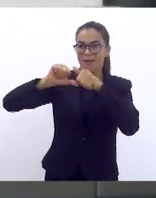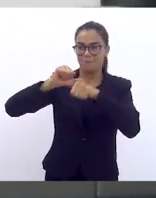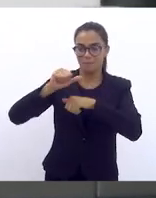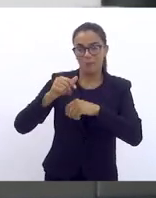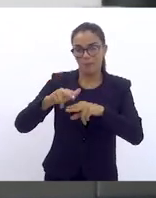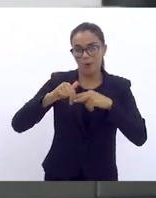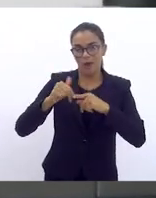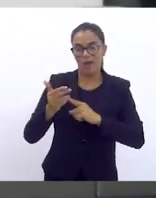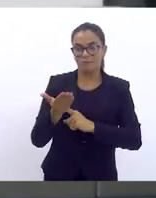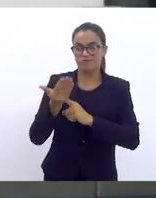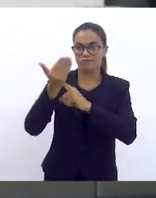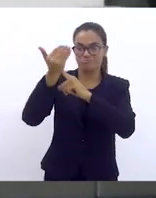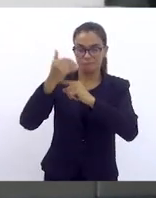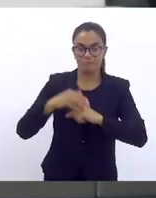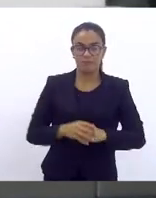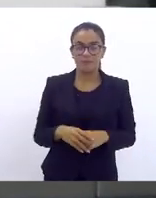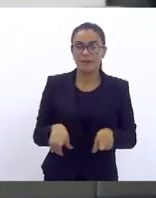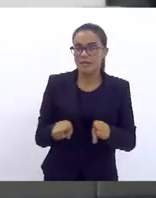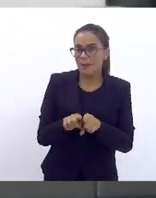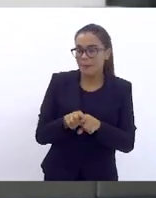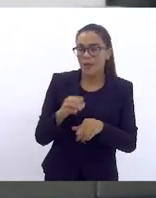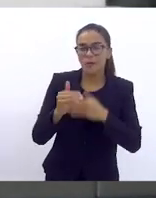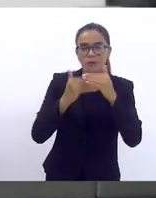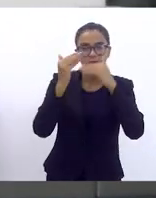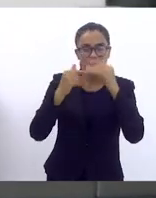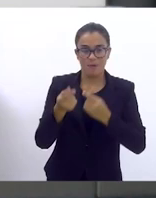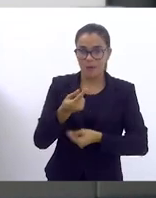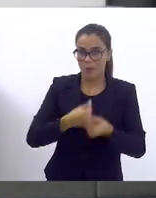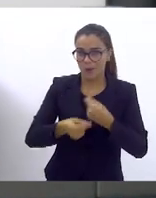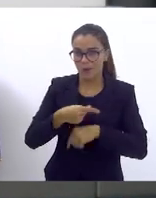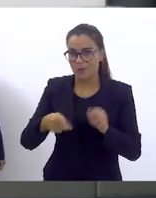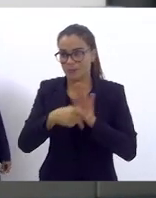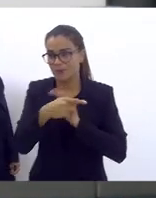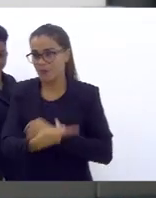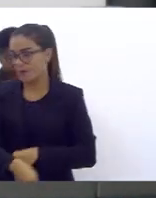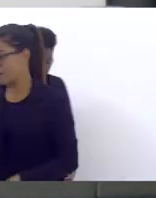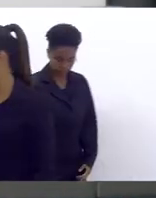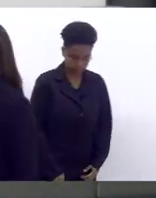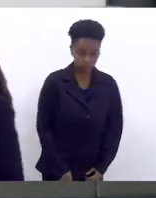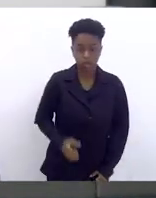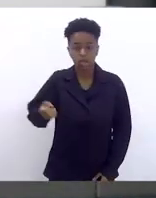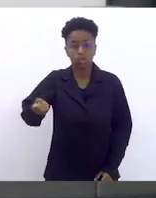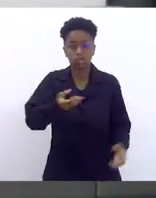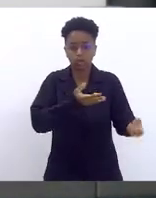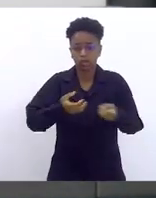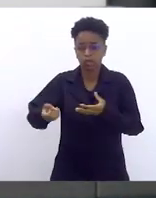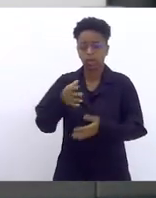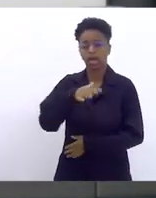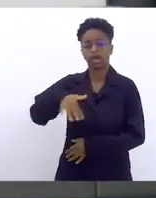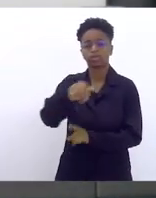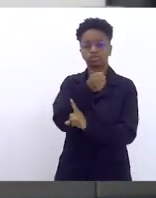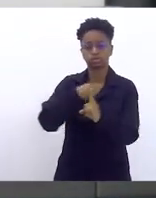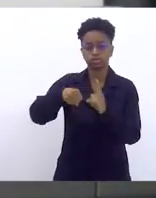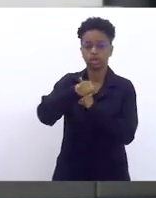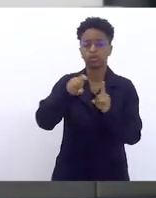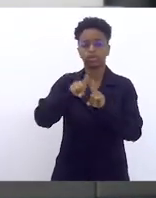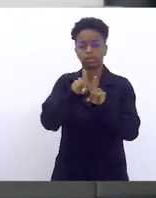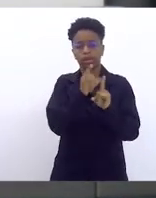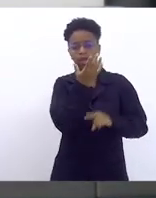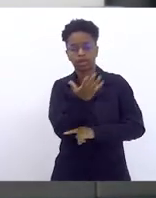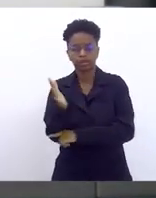tecnológico e por fim o desenvolvimento econômico Regional né inovativo Social e Ambiental